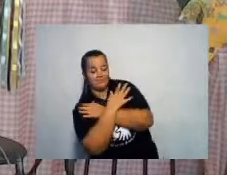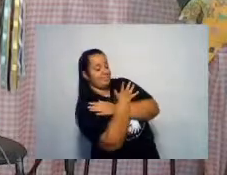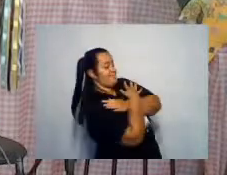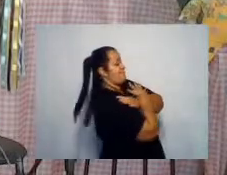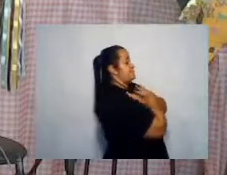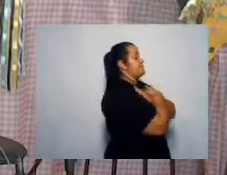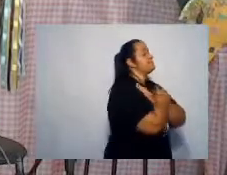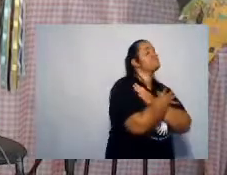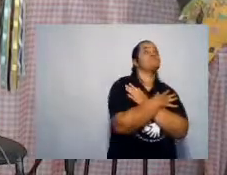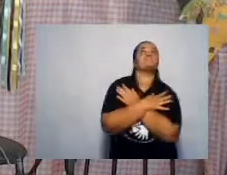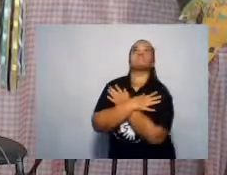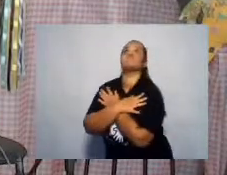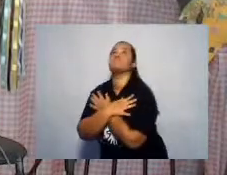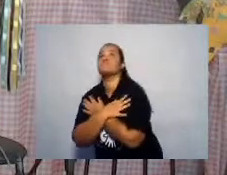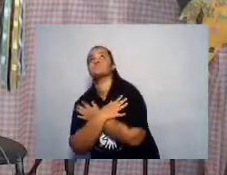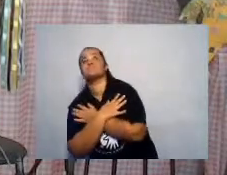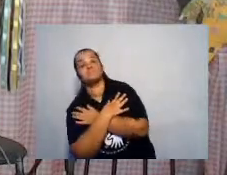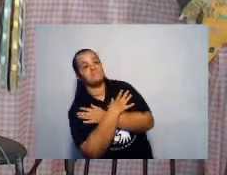o